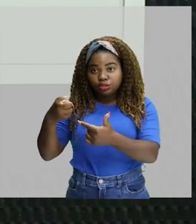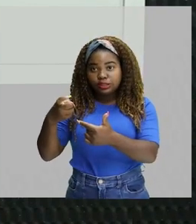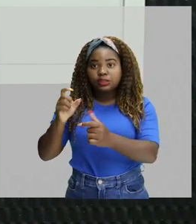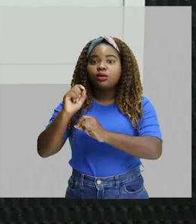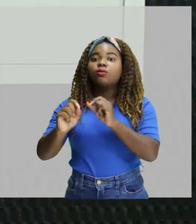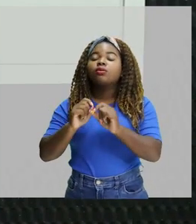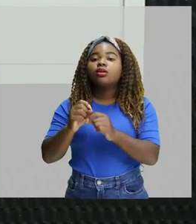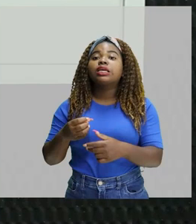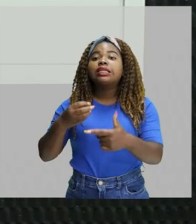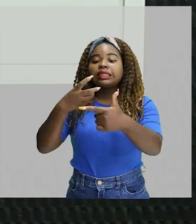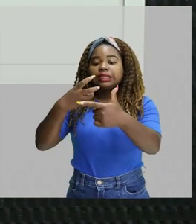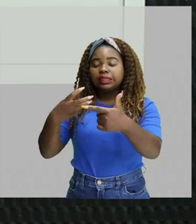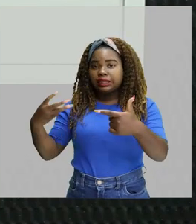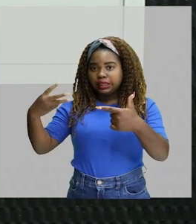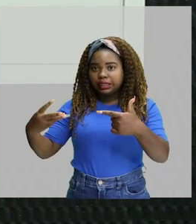dar